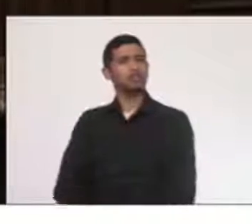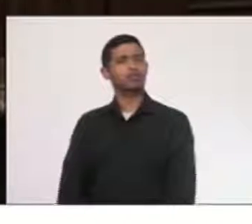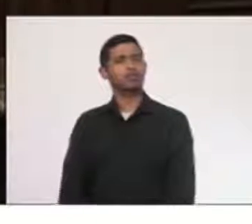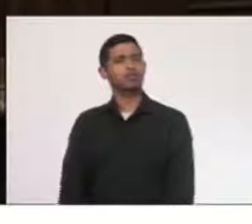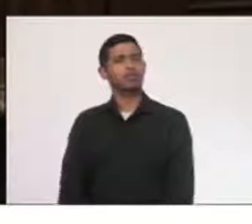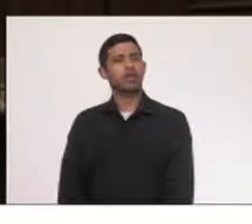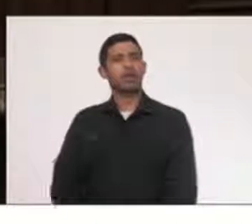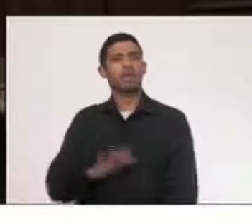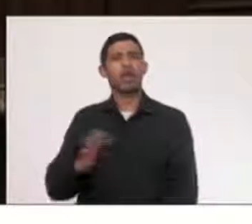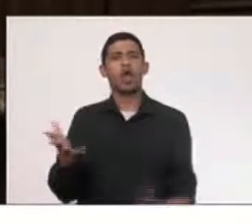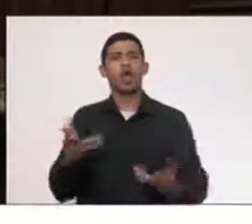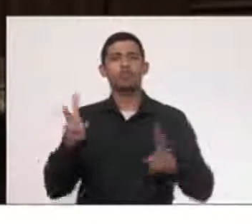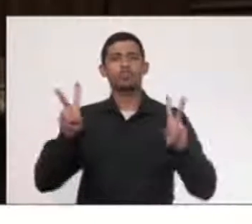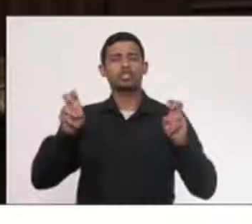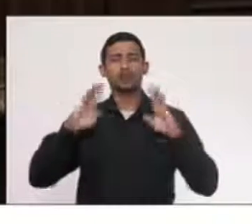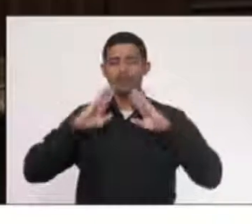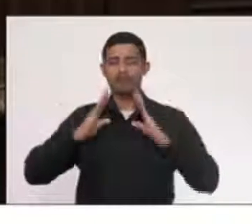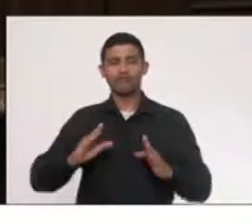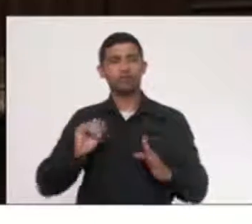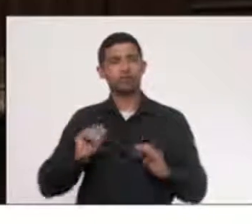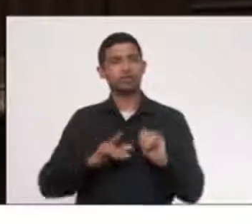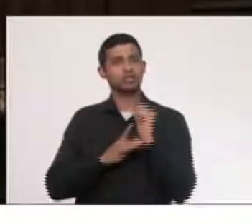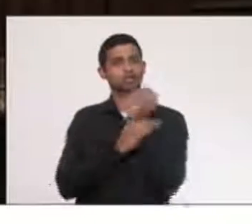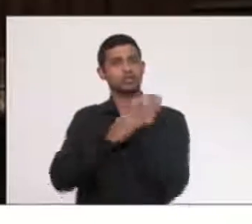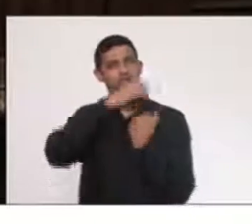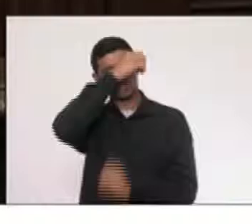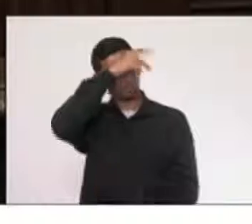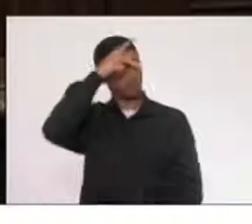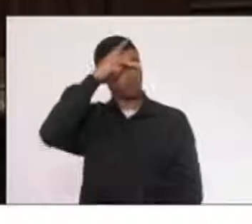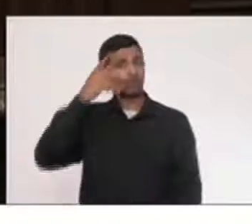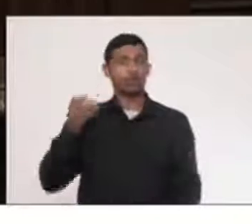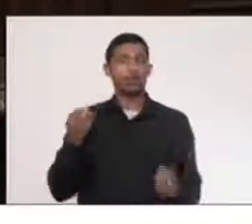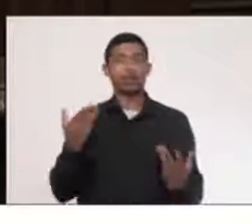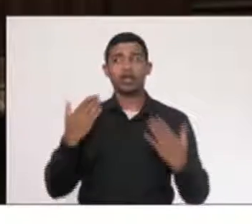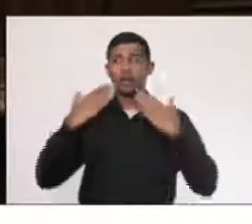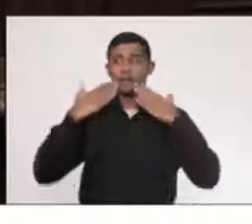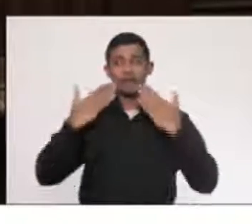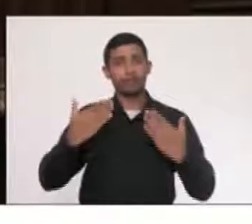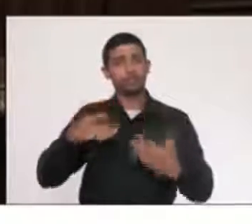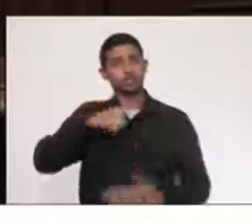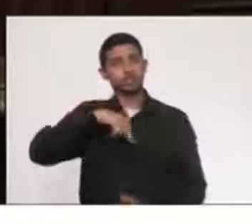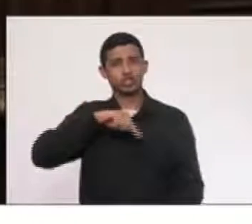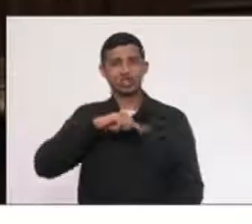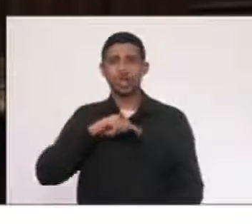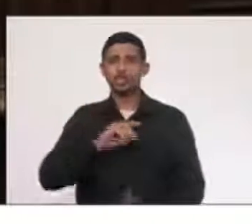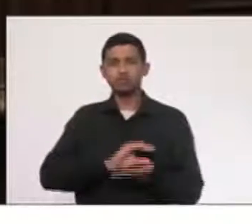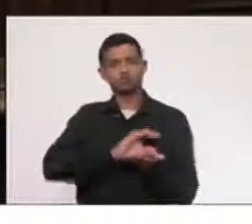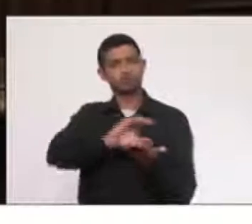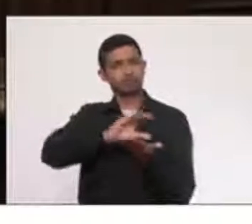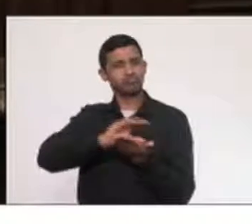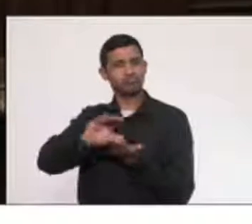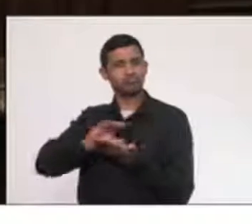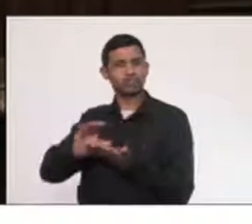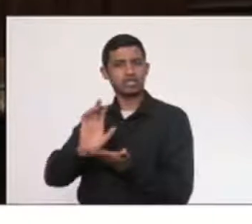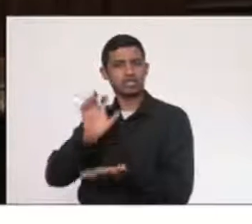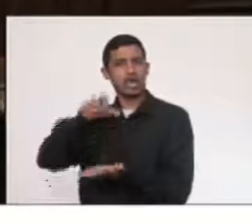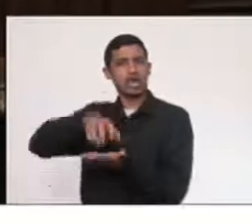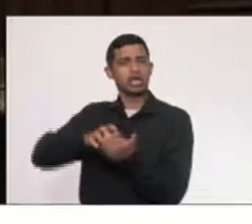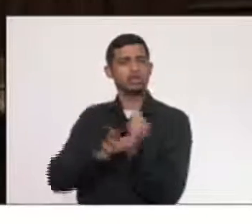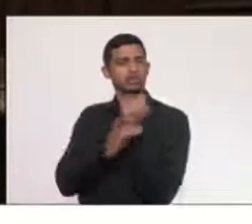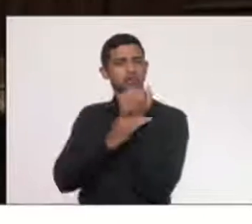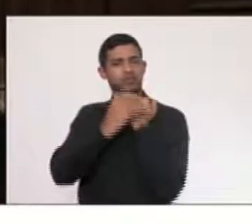Mas o nosso tema central é a segurança pública, no sentido de mostrar que o que vem sendo investido em segurança pública